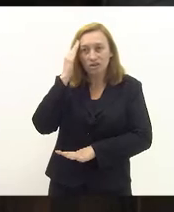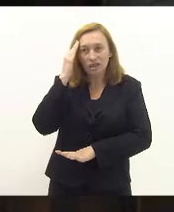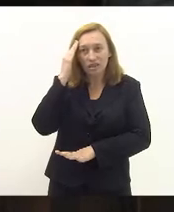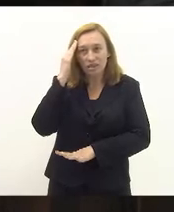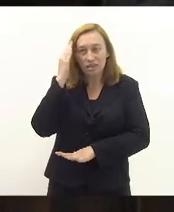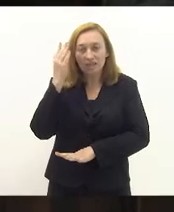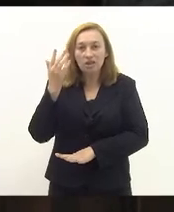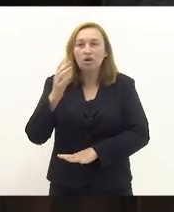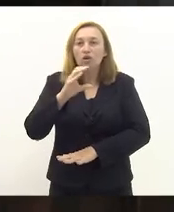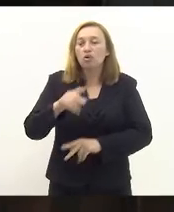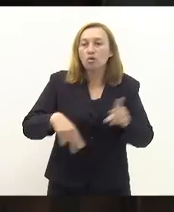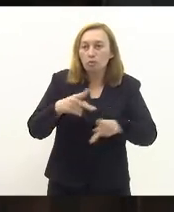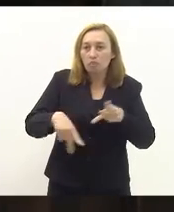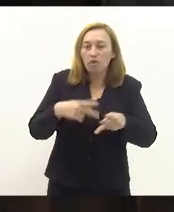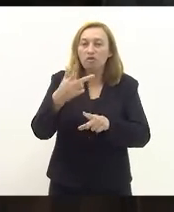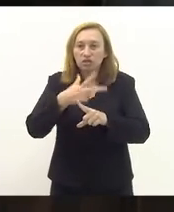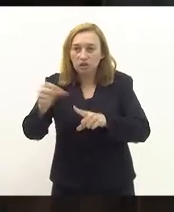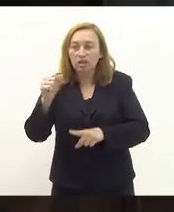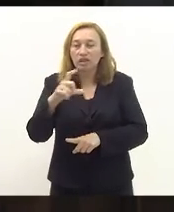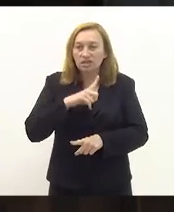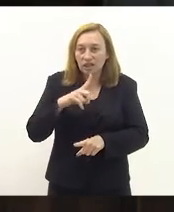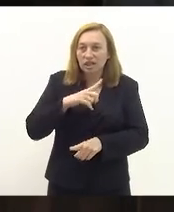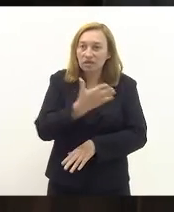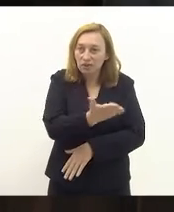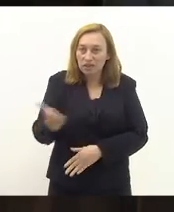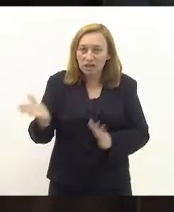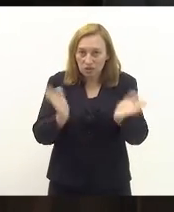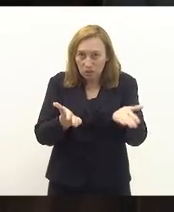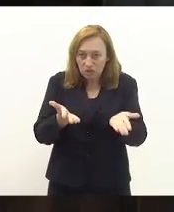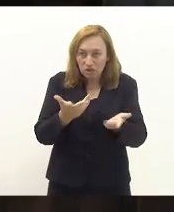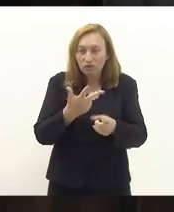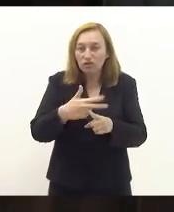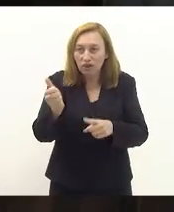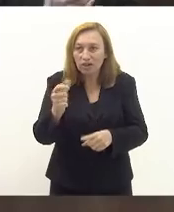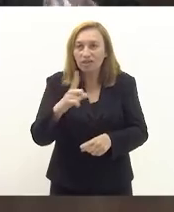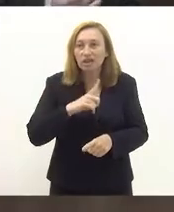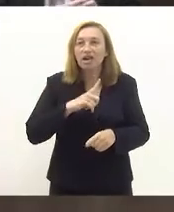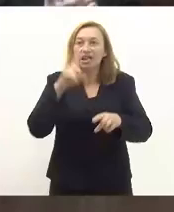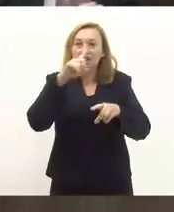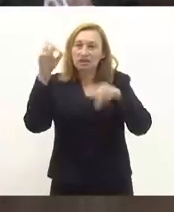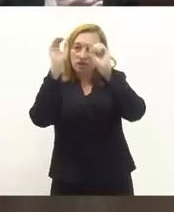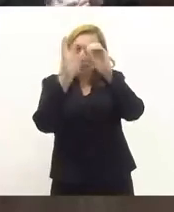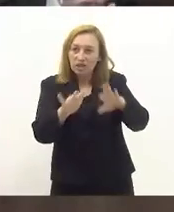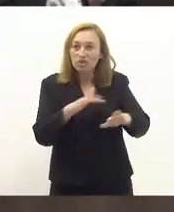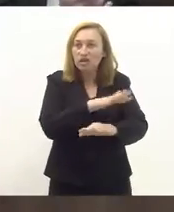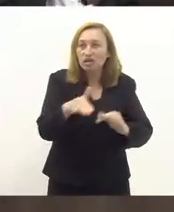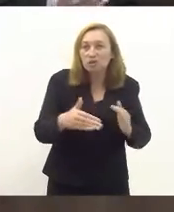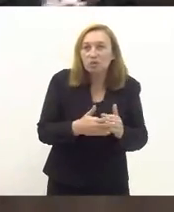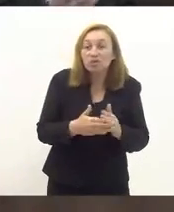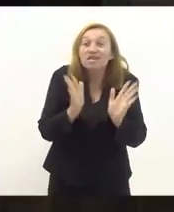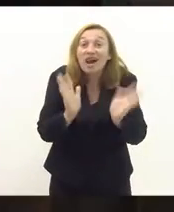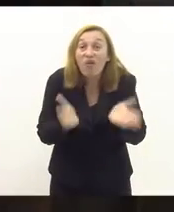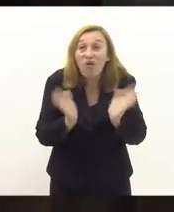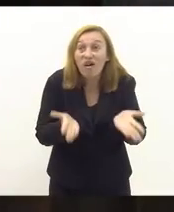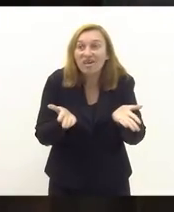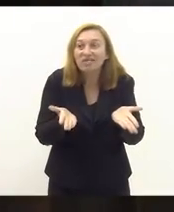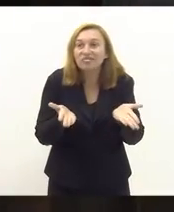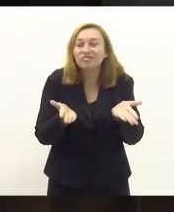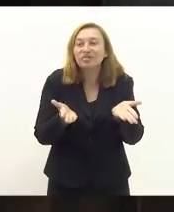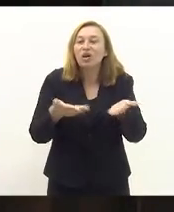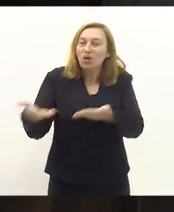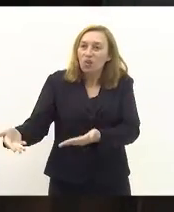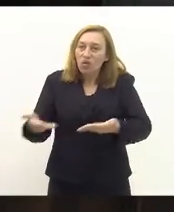e quem ganha a população que ganha aqui só vocês hoje que Deus abençoe a todos e agora